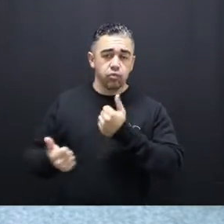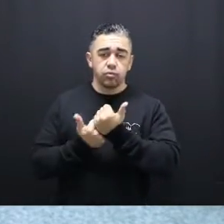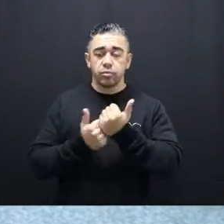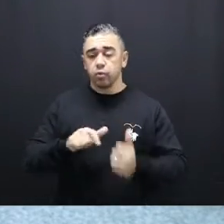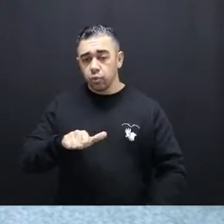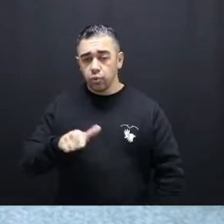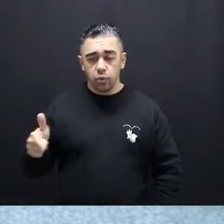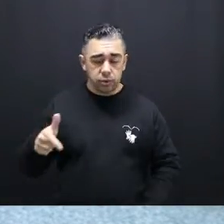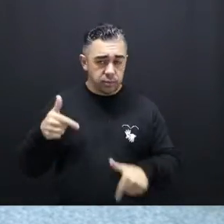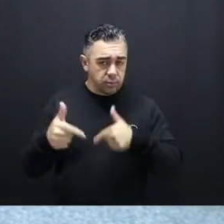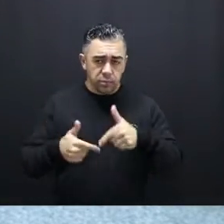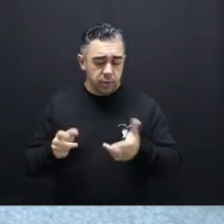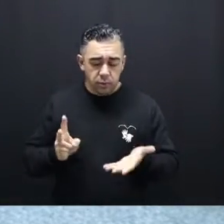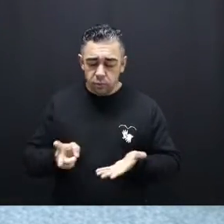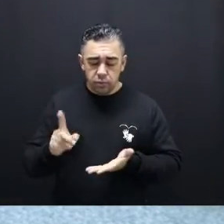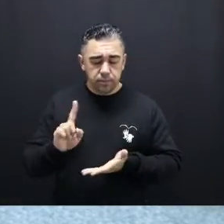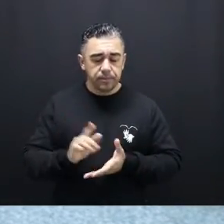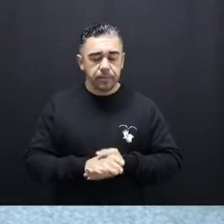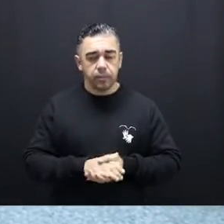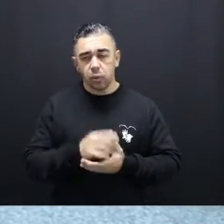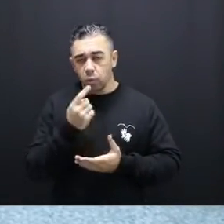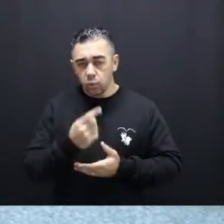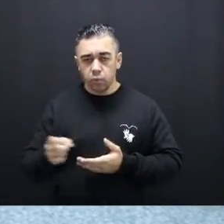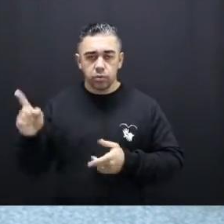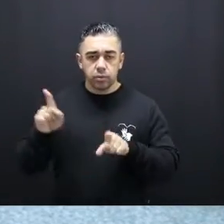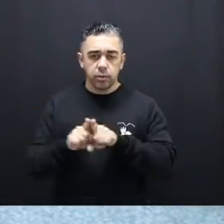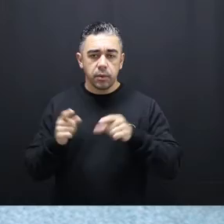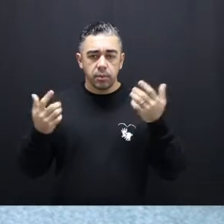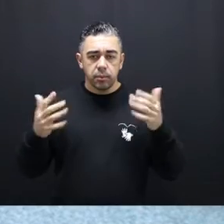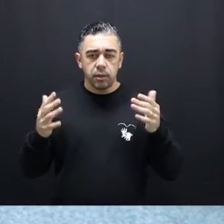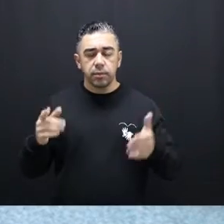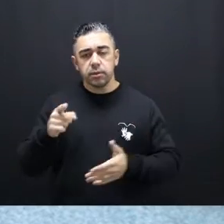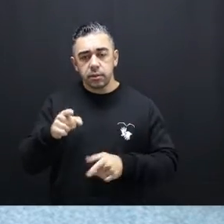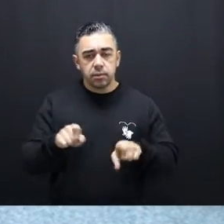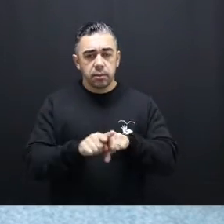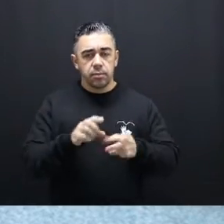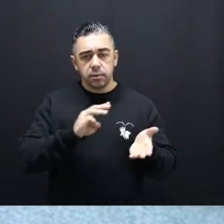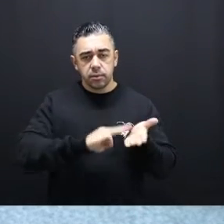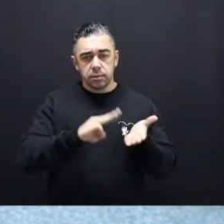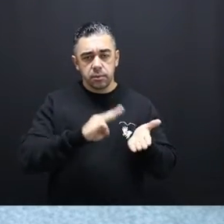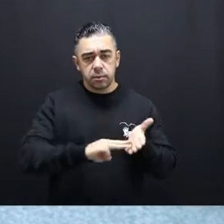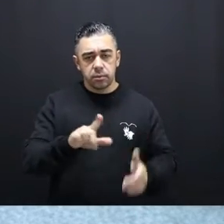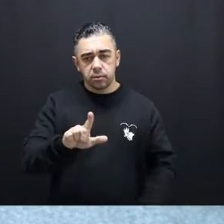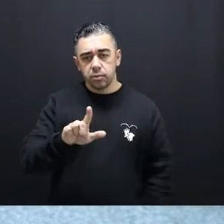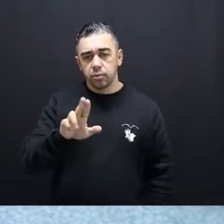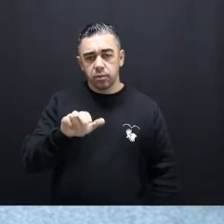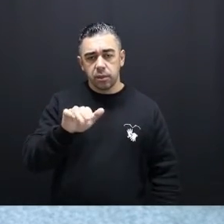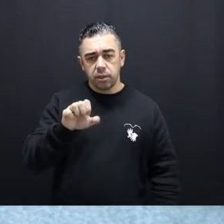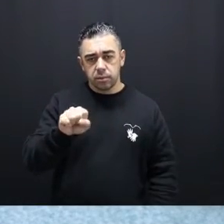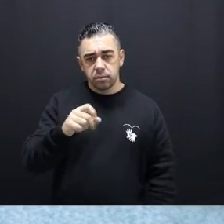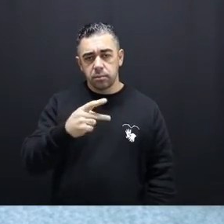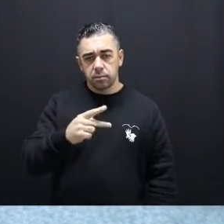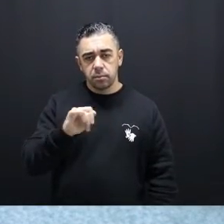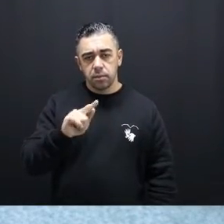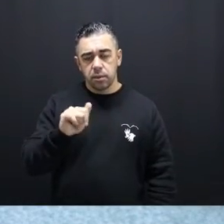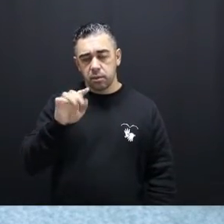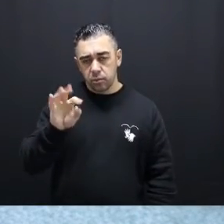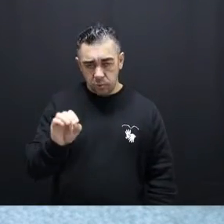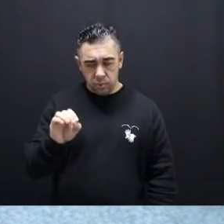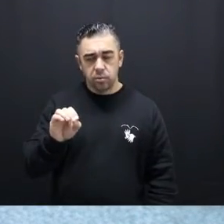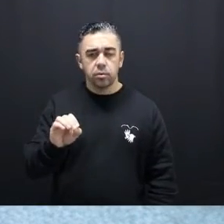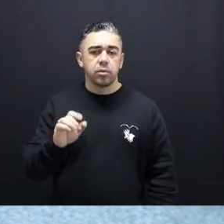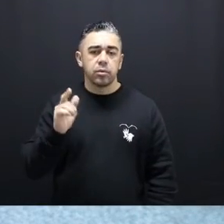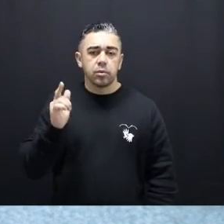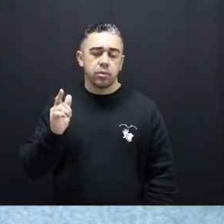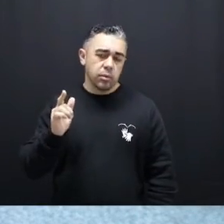nossa região e por fim é parabenizar o nosso secretário lá o Lucas Pigatto hoje eu